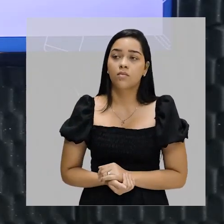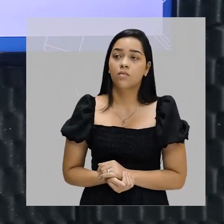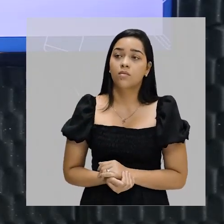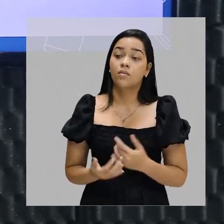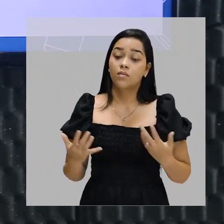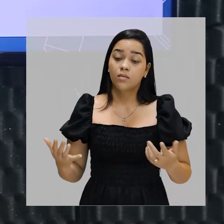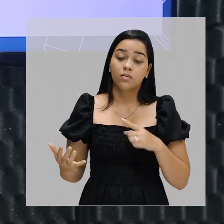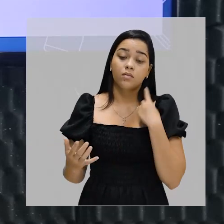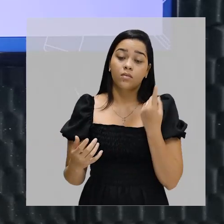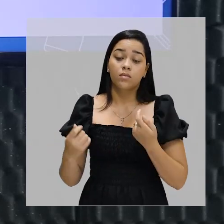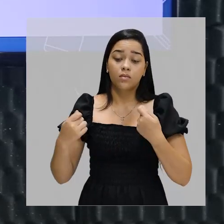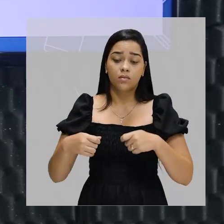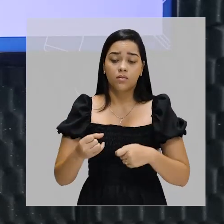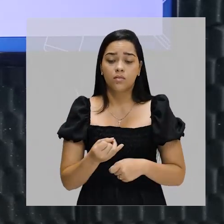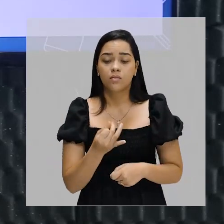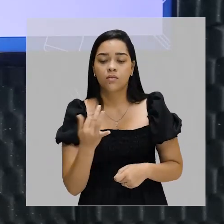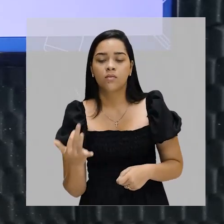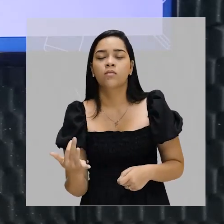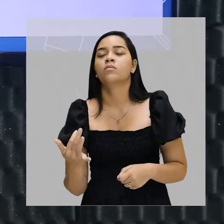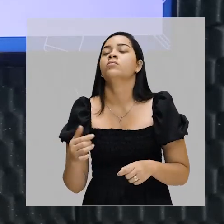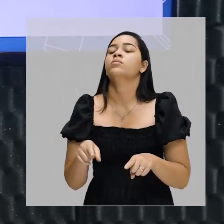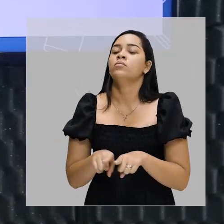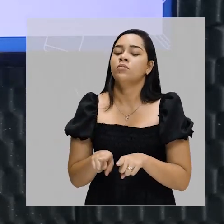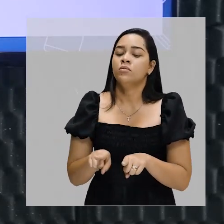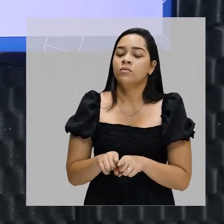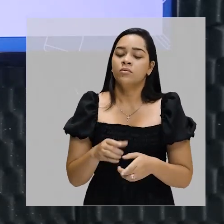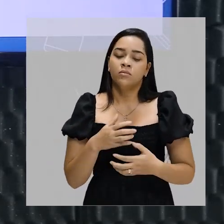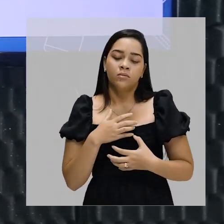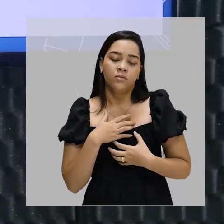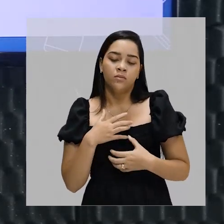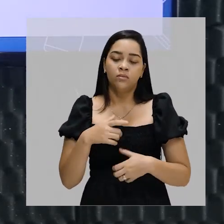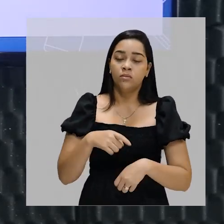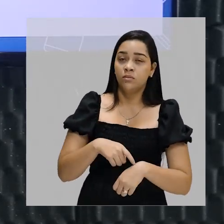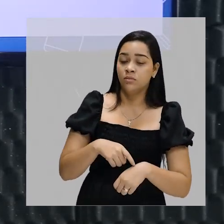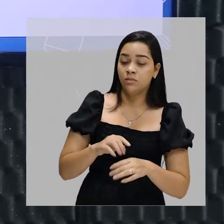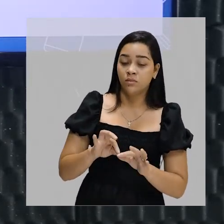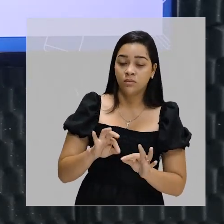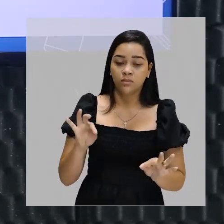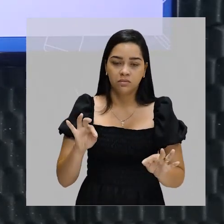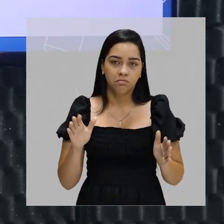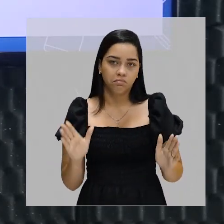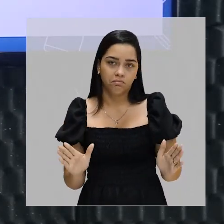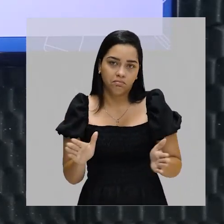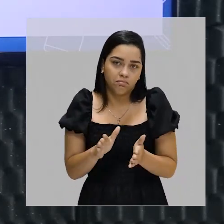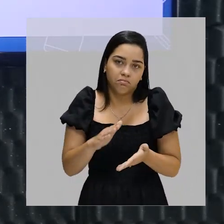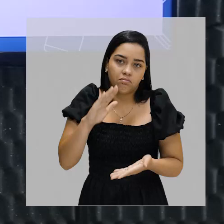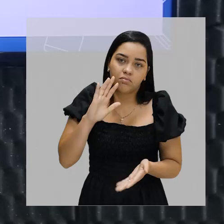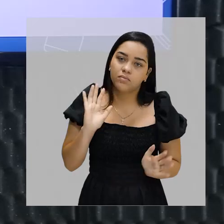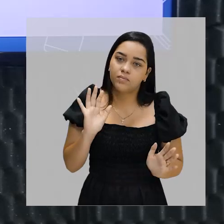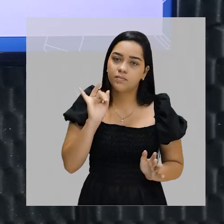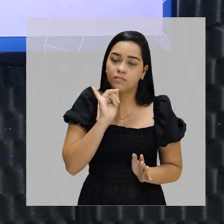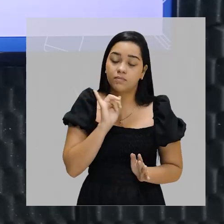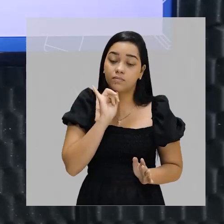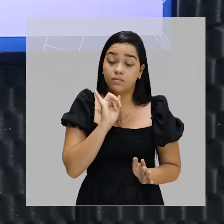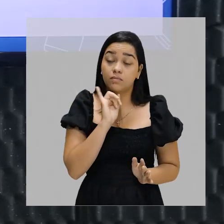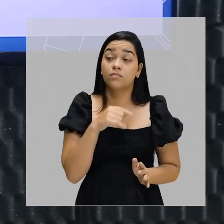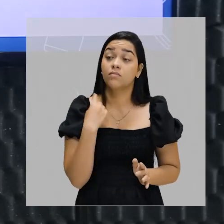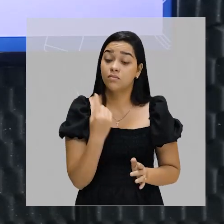a gente precisa quantificar a matéria, que é uma sensação, é o tempo, o tamanho de algo, por exemplo.